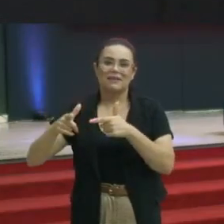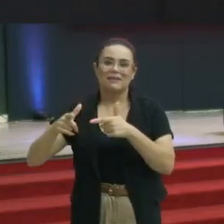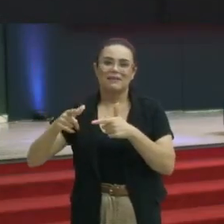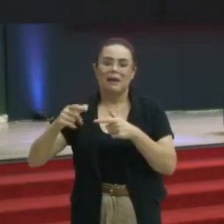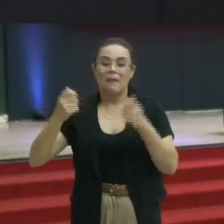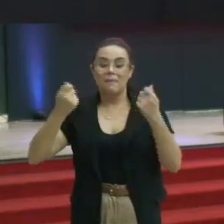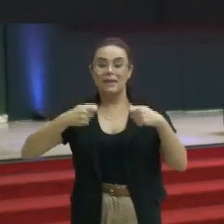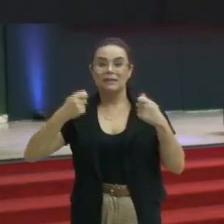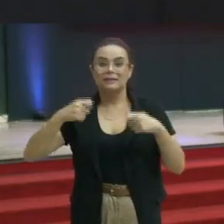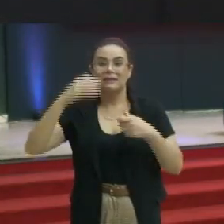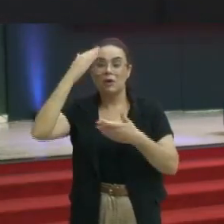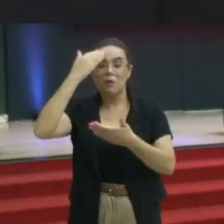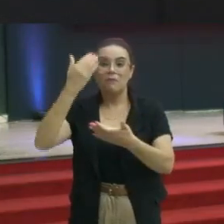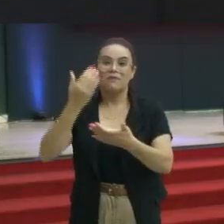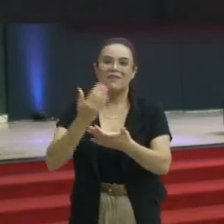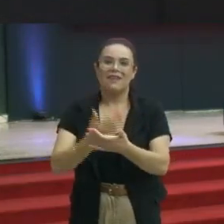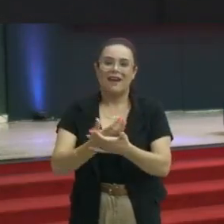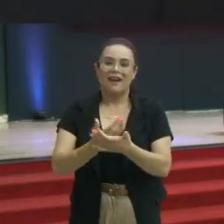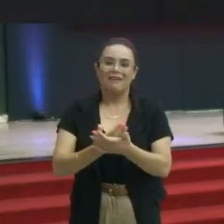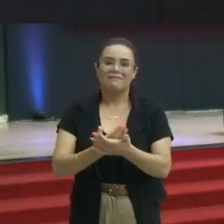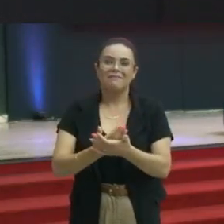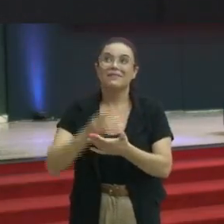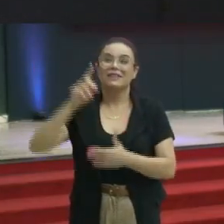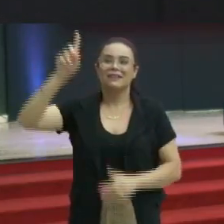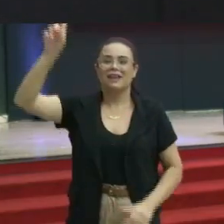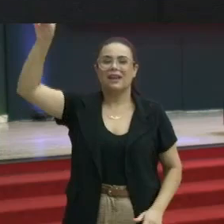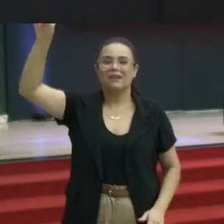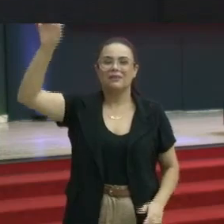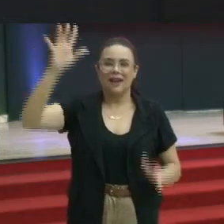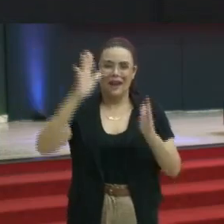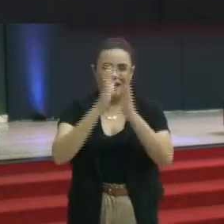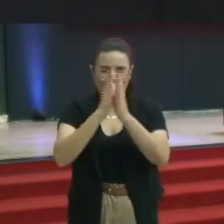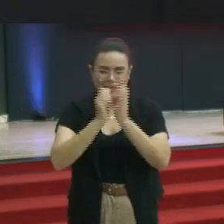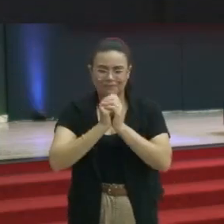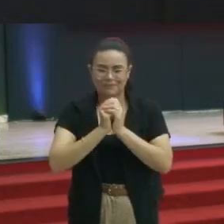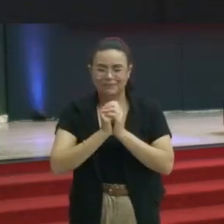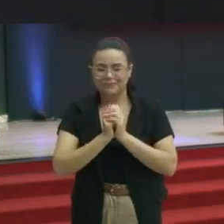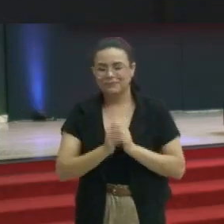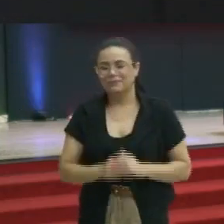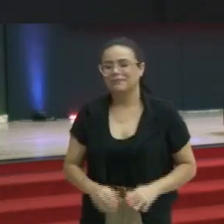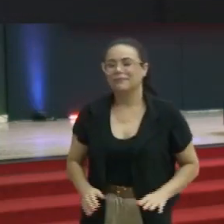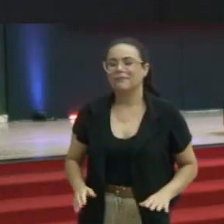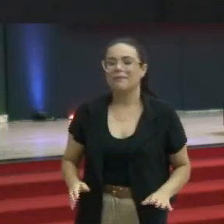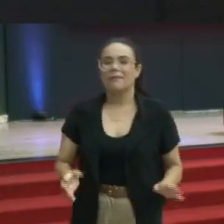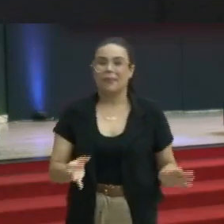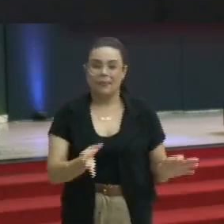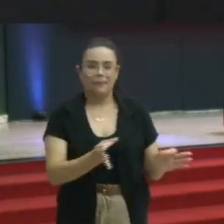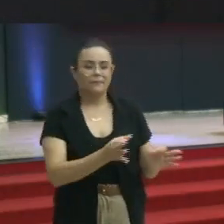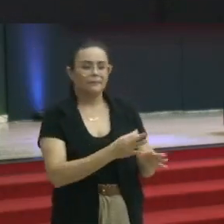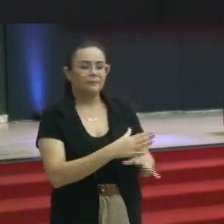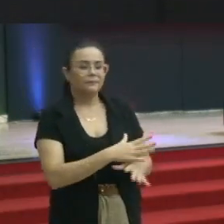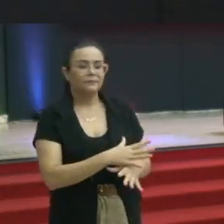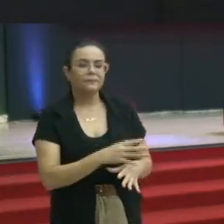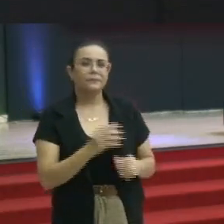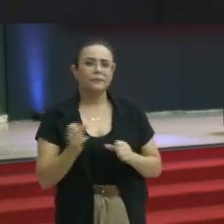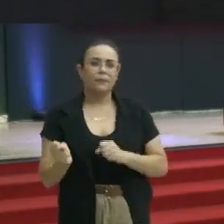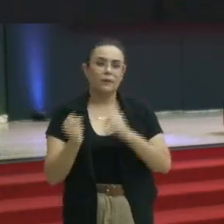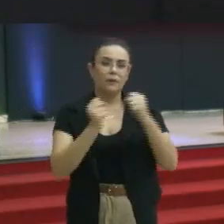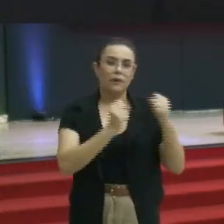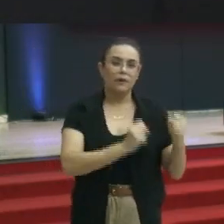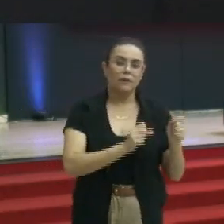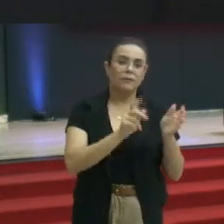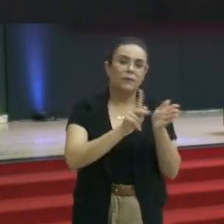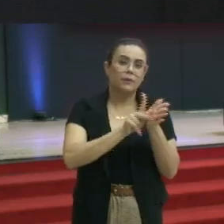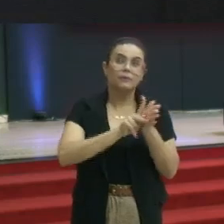Quantos dizem amém? Quantos dizem amém? Por último, o poder de Deus